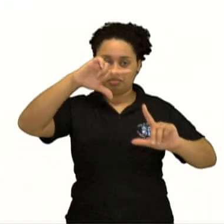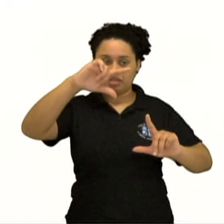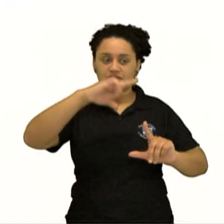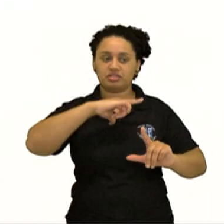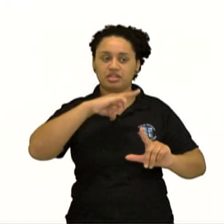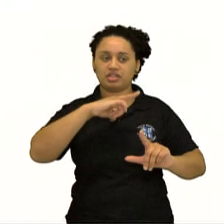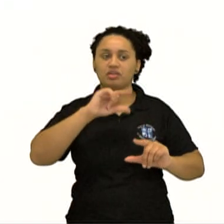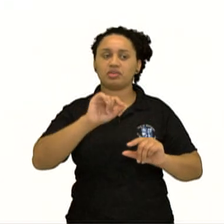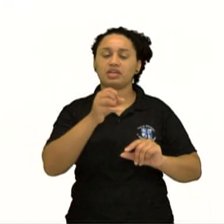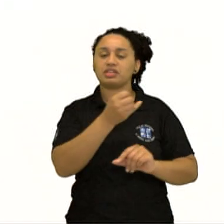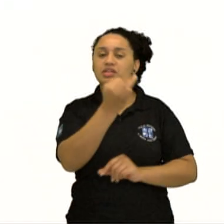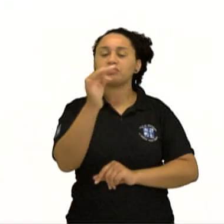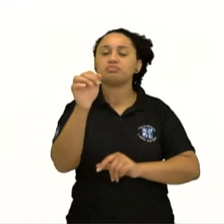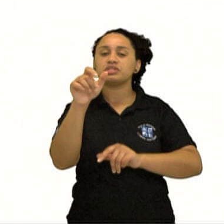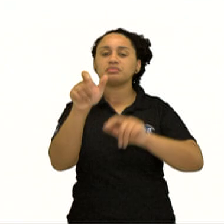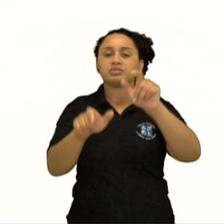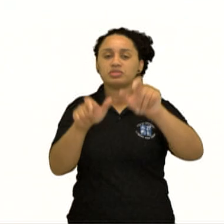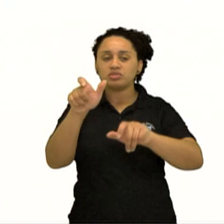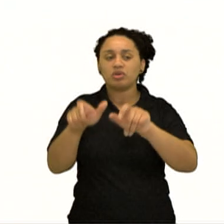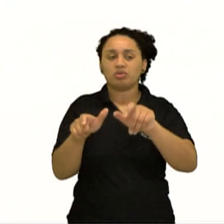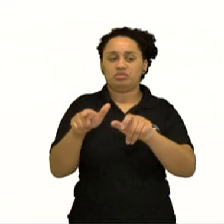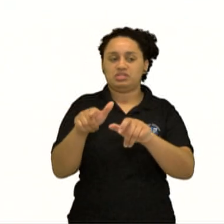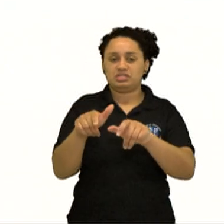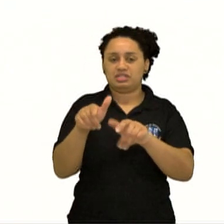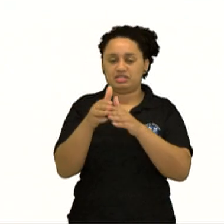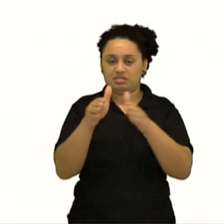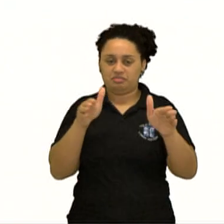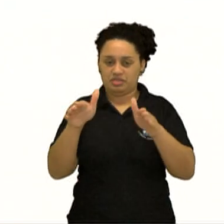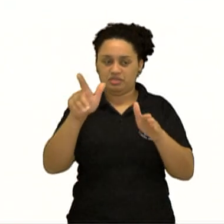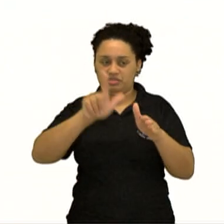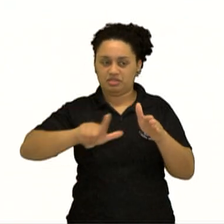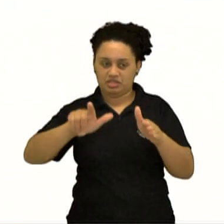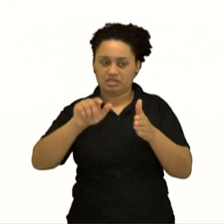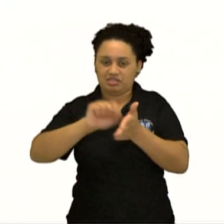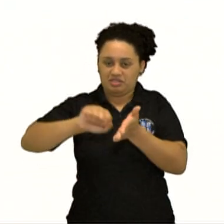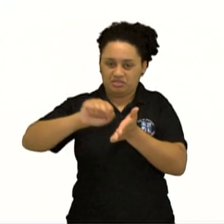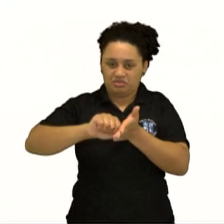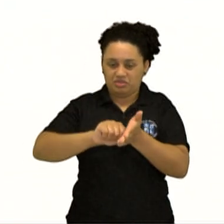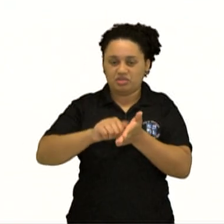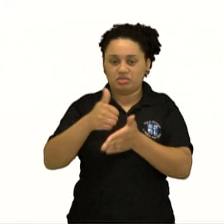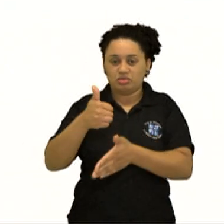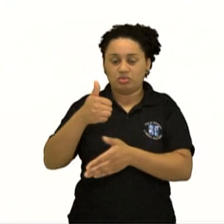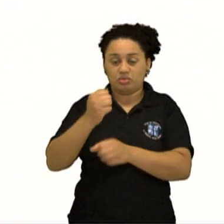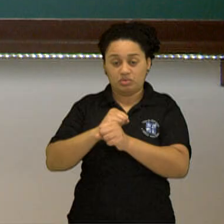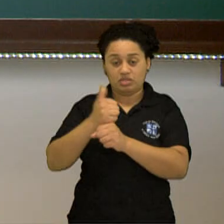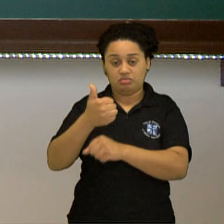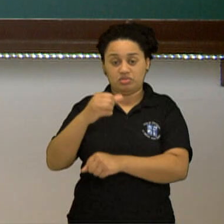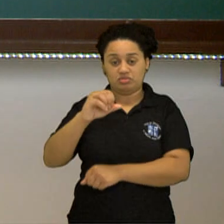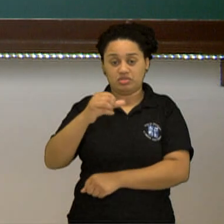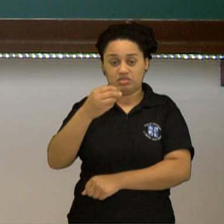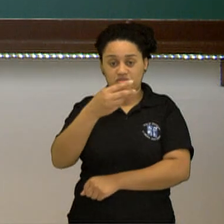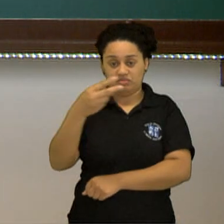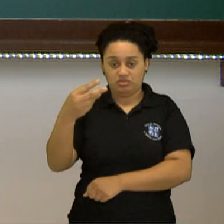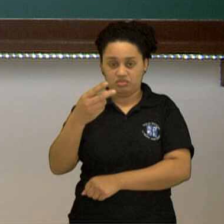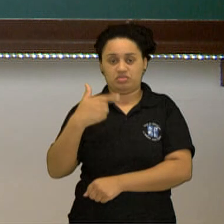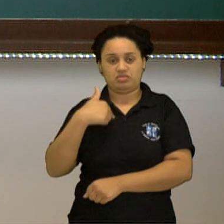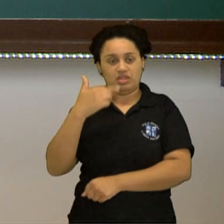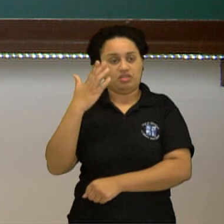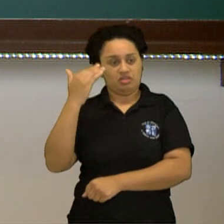são de alguns modernistas no ano de 1922, que fizeram um sucesso dentro da nossa literatura.